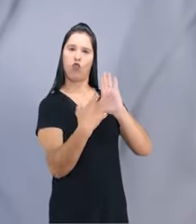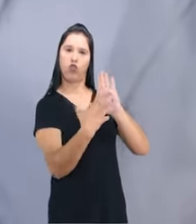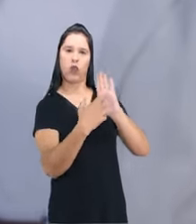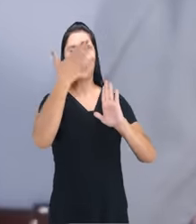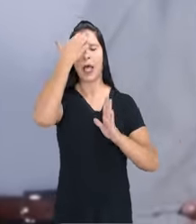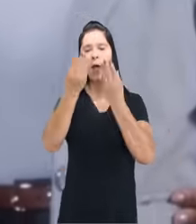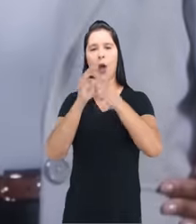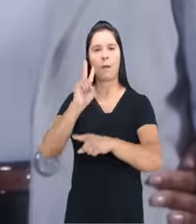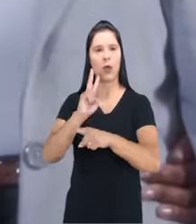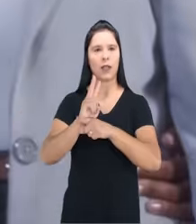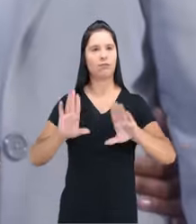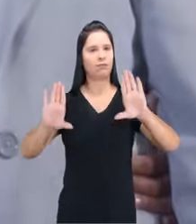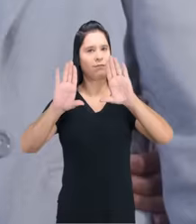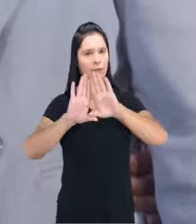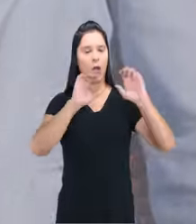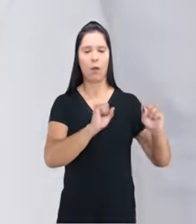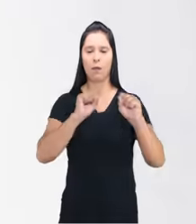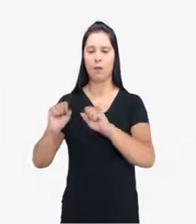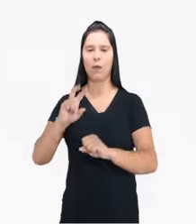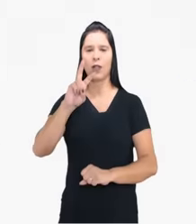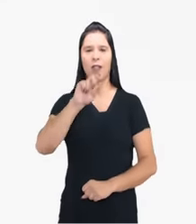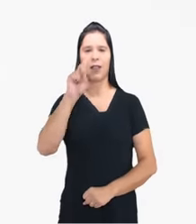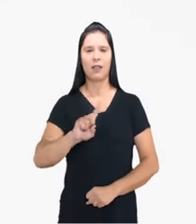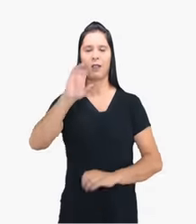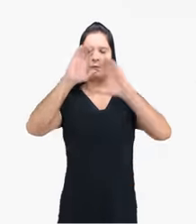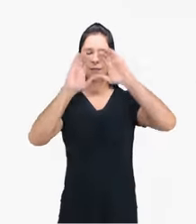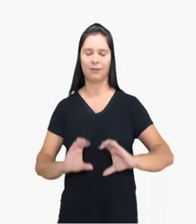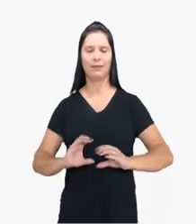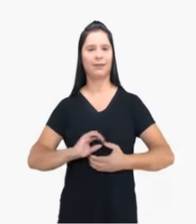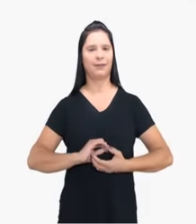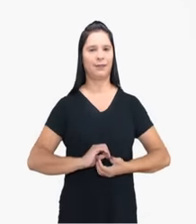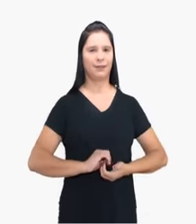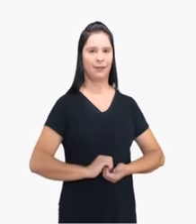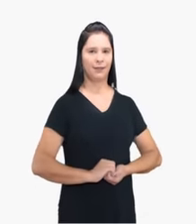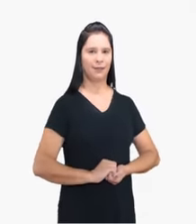Code e saiba como se proteger. Assembleia Legislativa de Minas Gerais. Poder e voz do cidadão. Code saiba